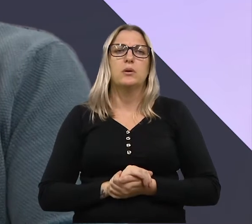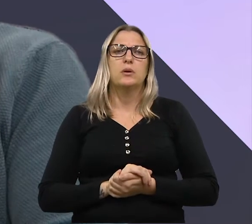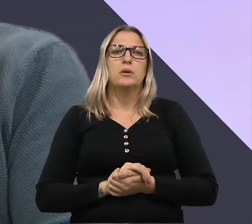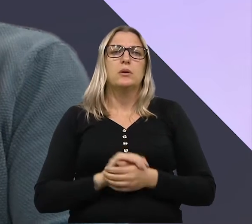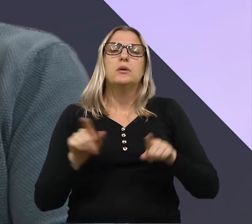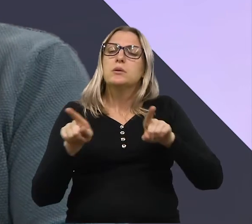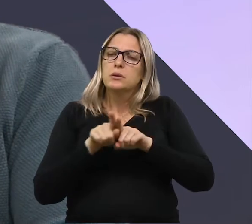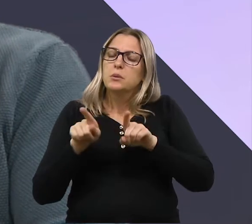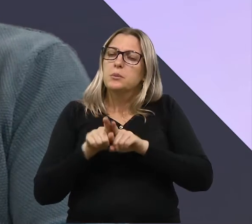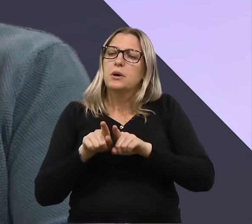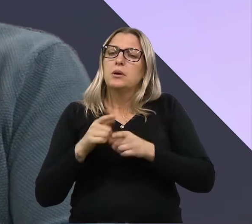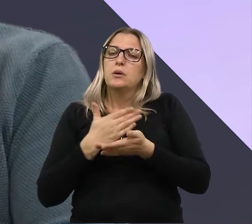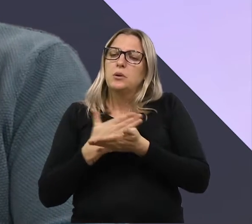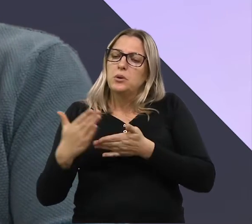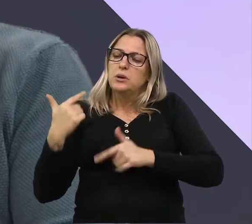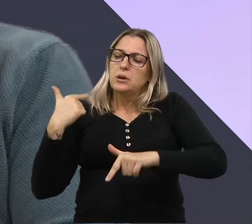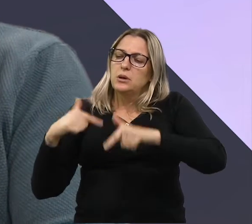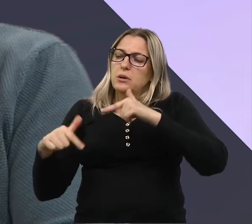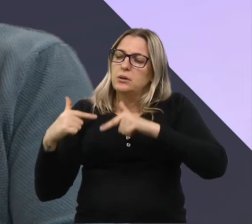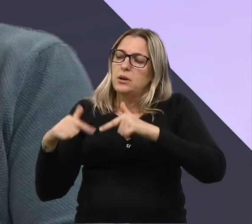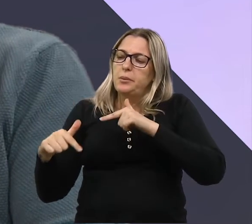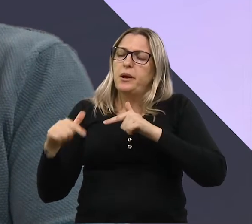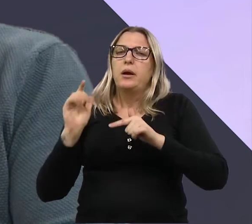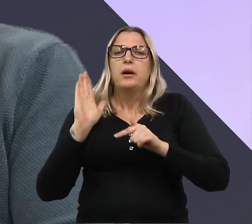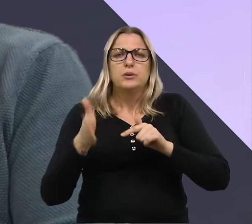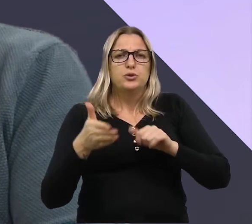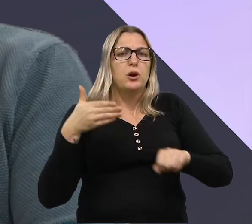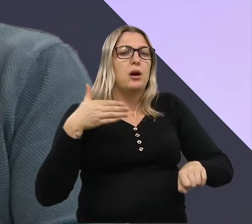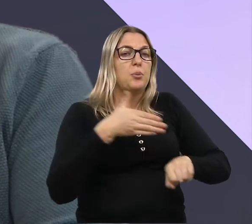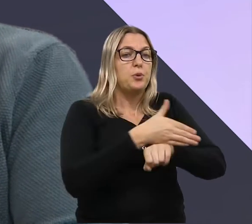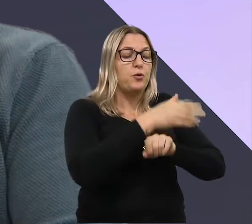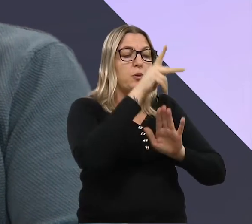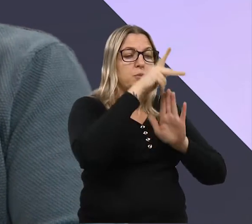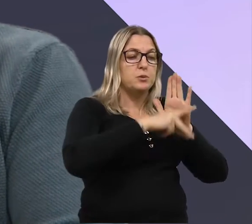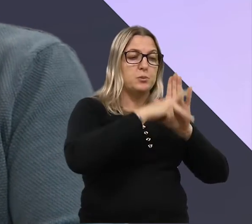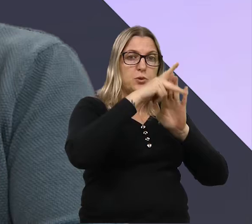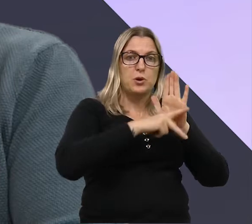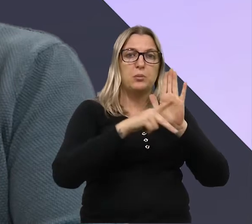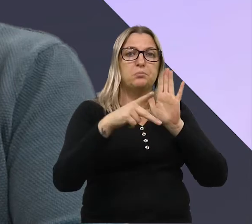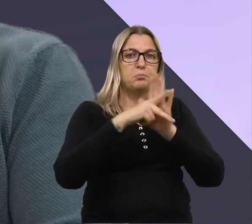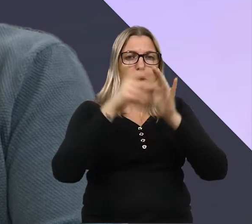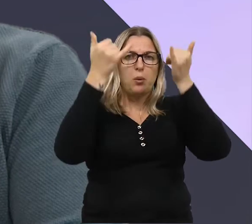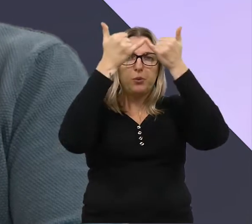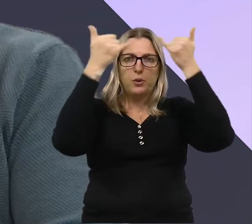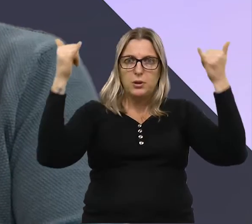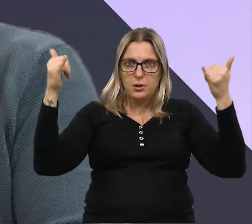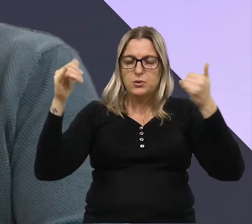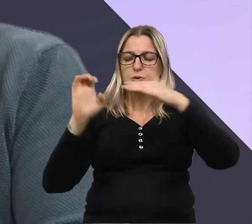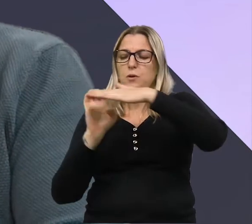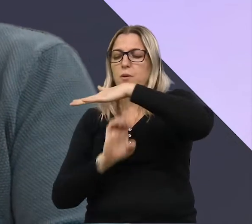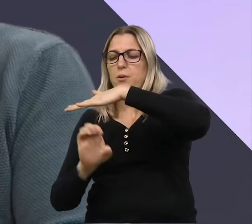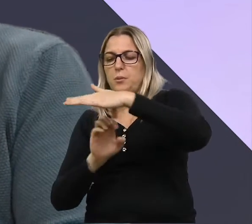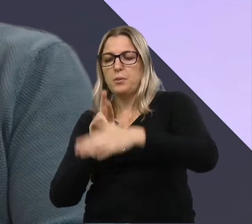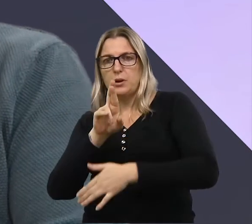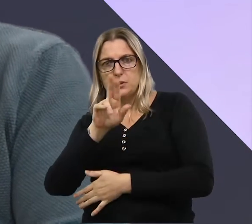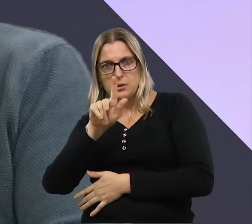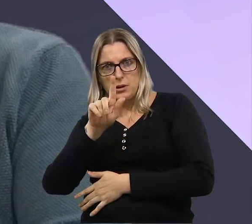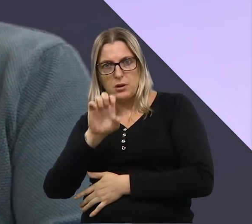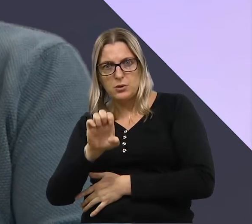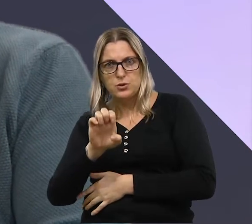infraestrutura nós vamos trabalhar nós Já conseguimos aprovar o projeto da energia elétrica junto à ergue no final do mês de